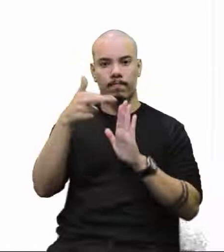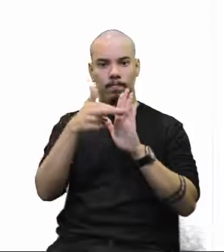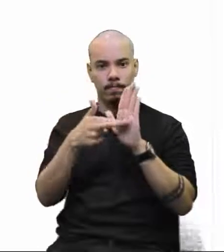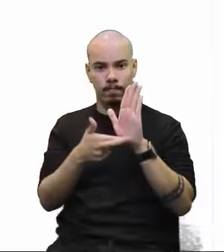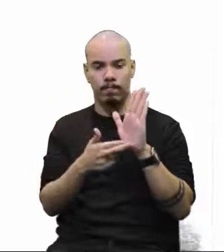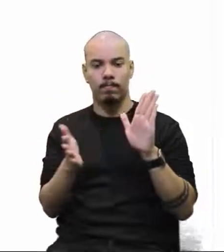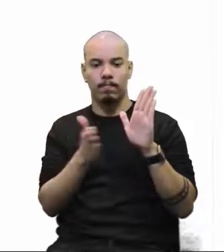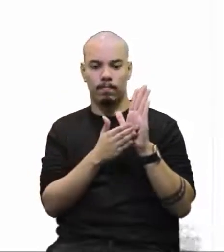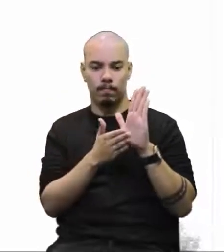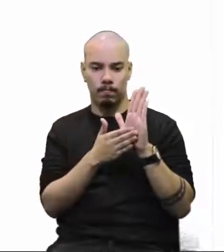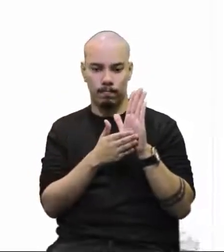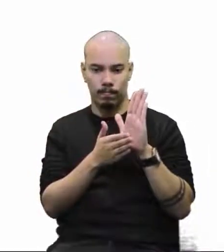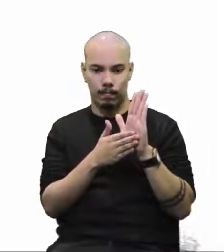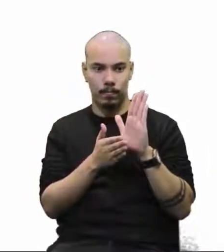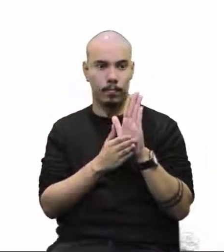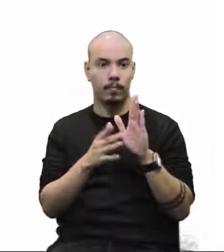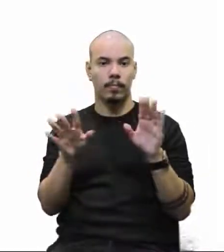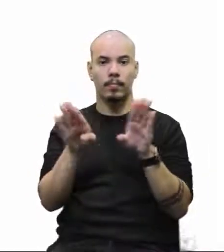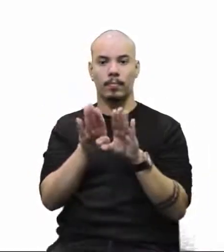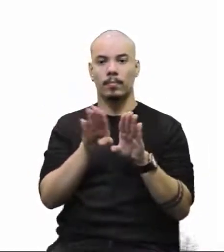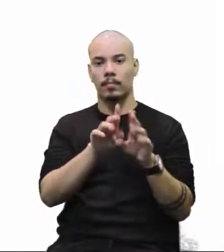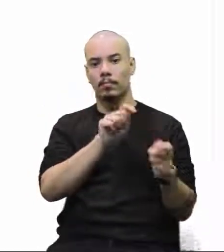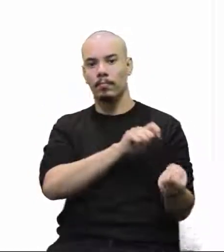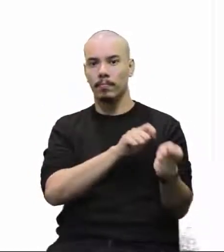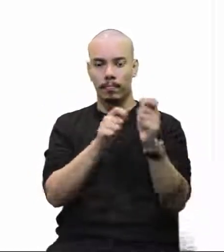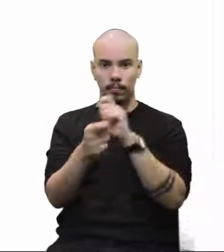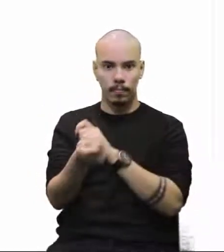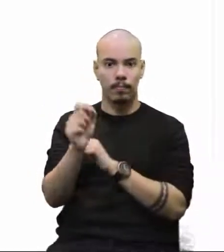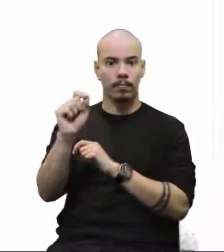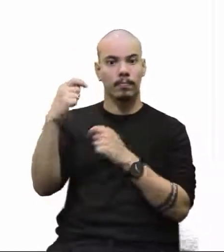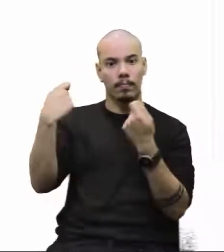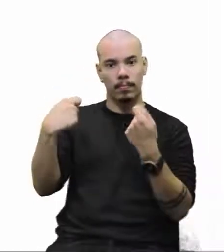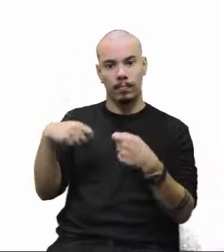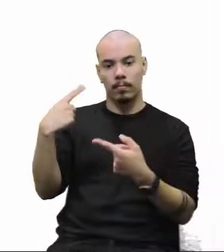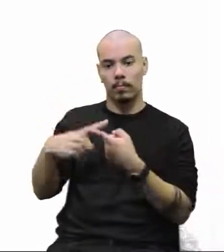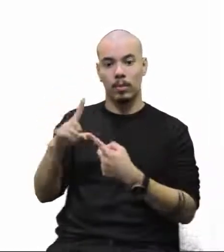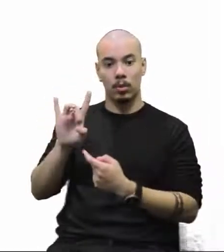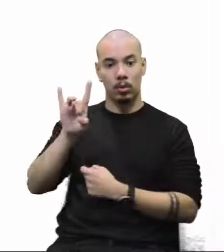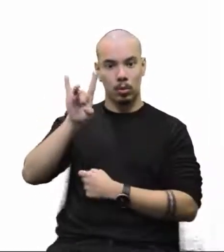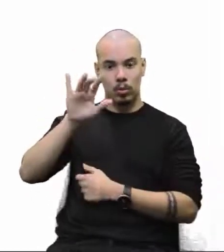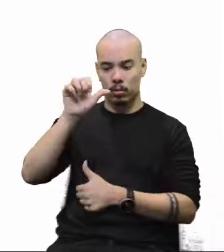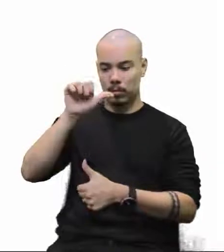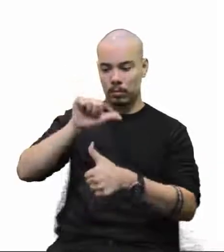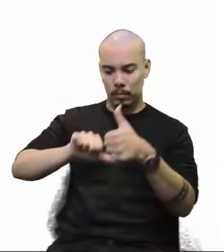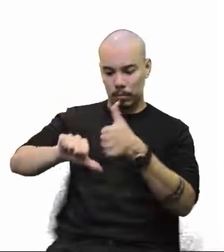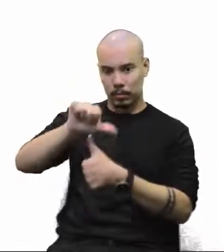mão direita, transformar o que for necessário, que somente